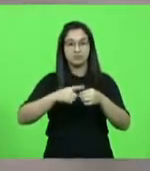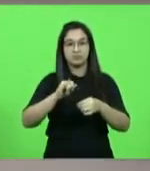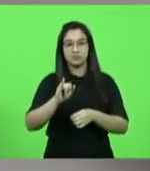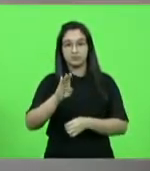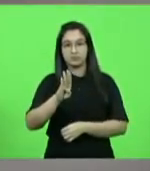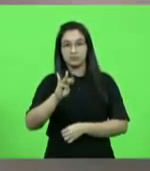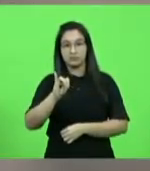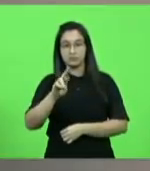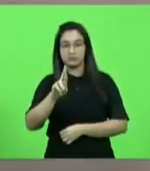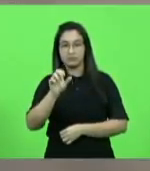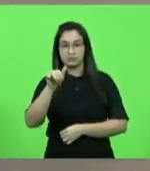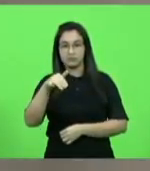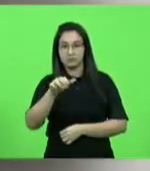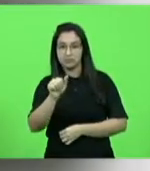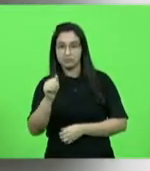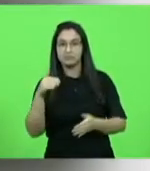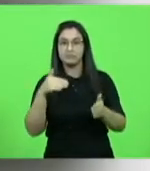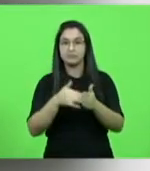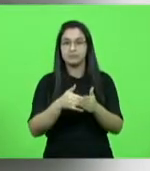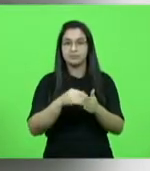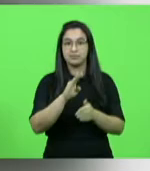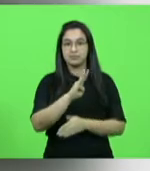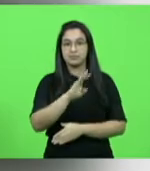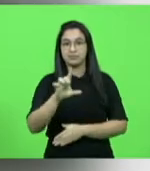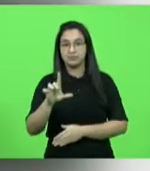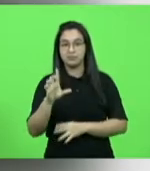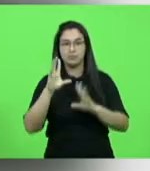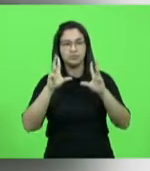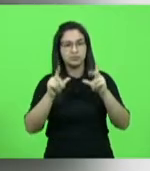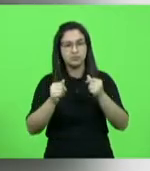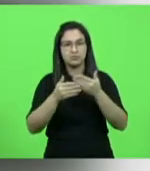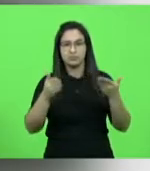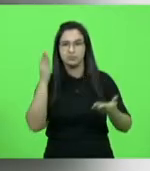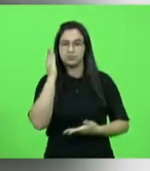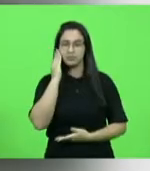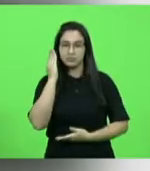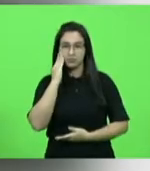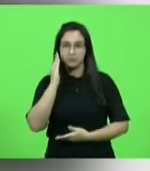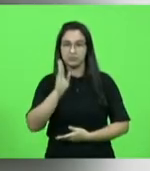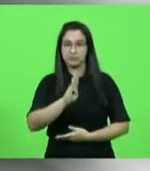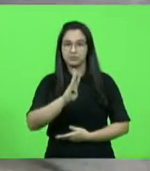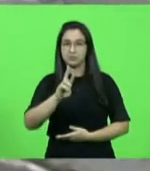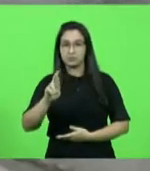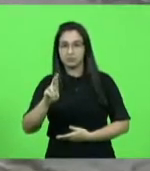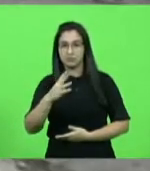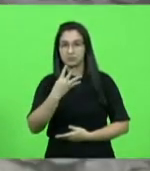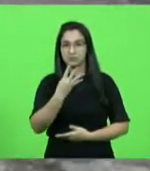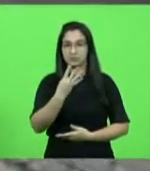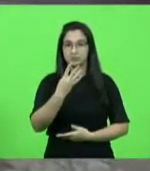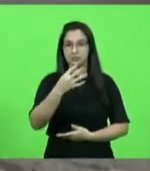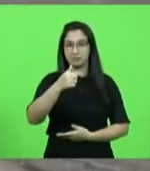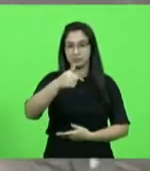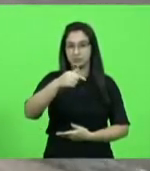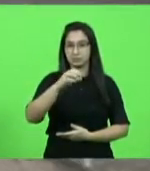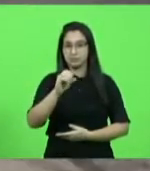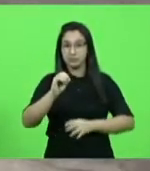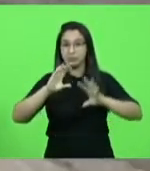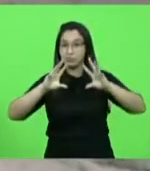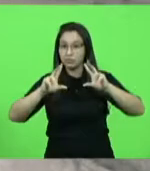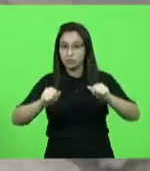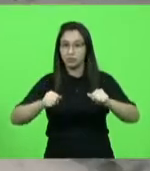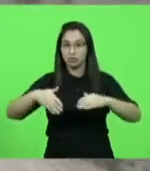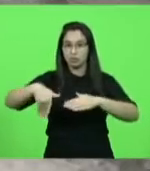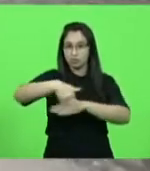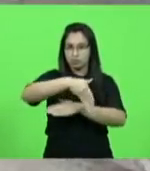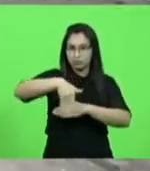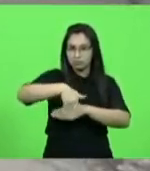Blumenau. Todos sabem da BR-470, de tudo que passa por ela, de toda a